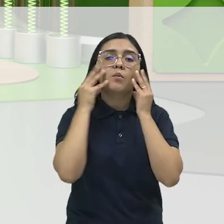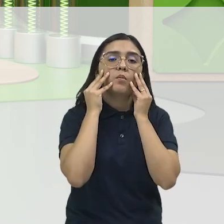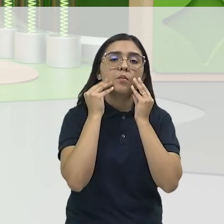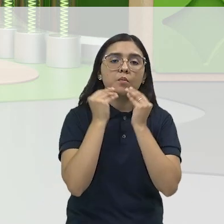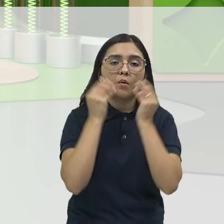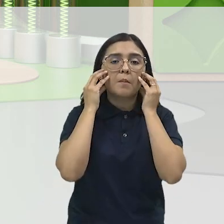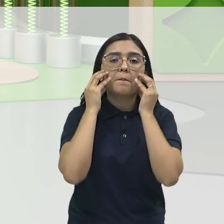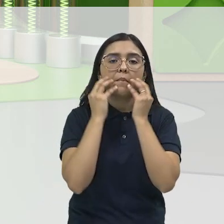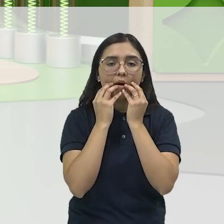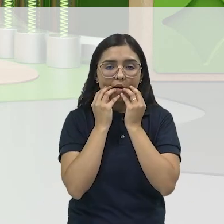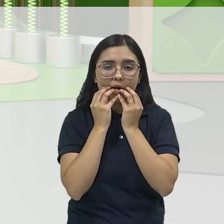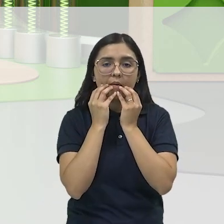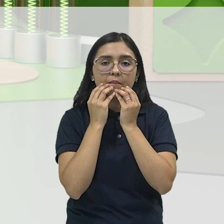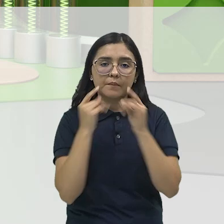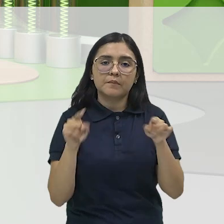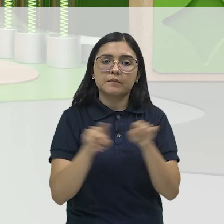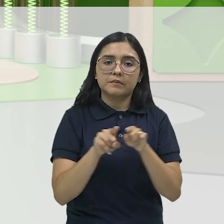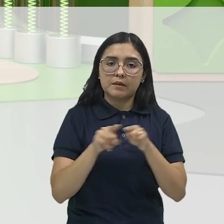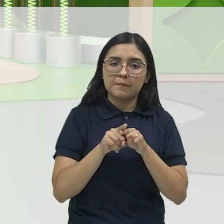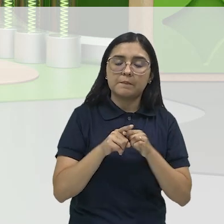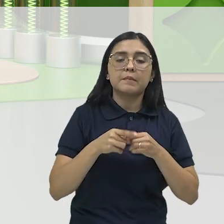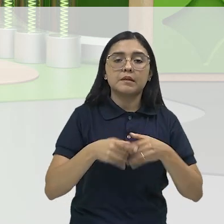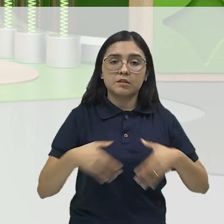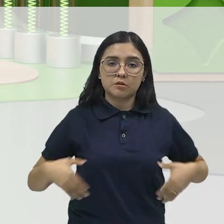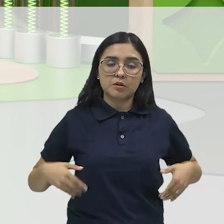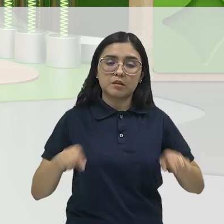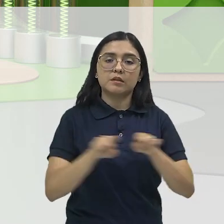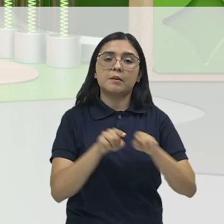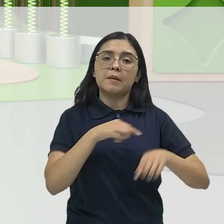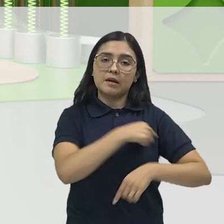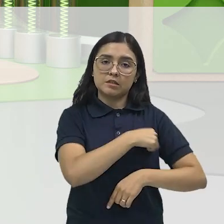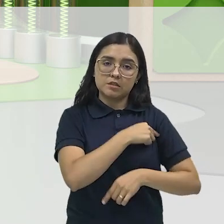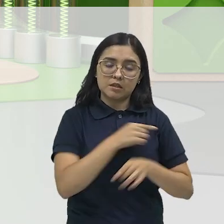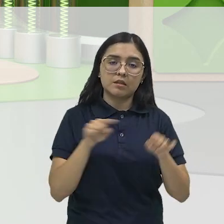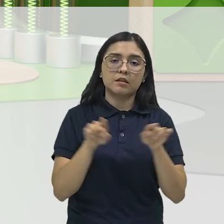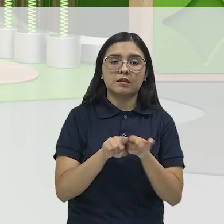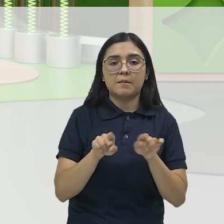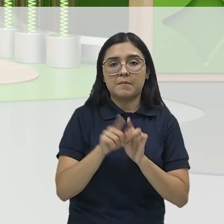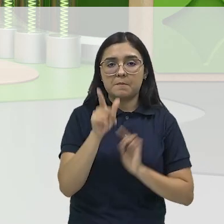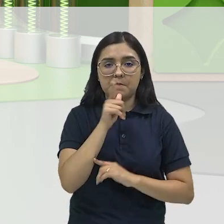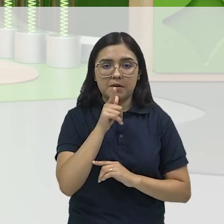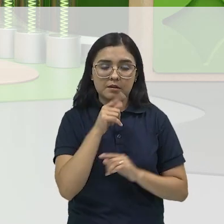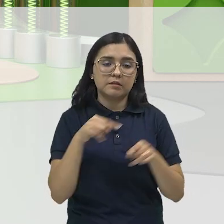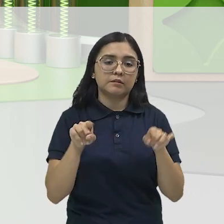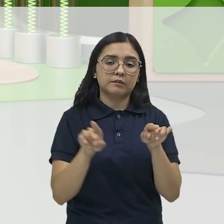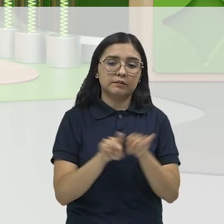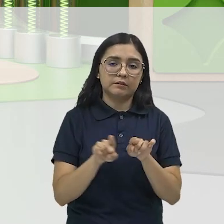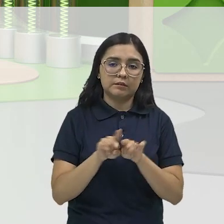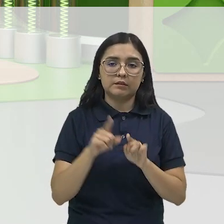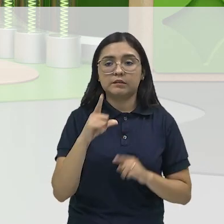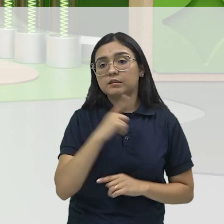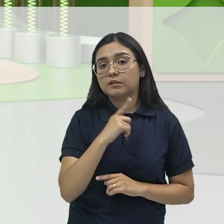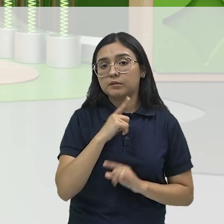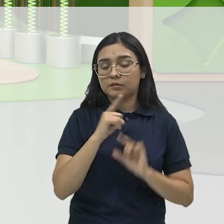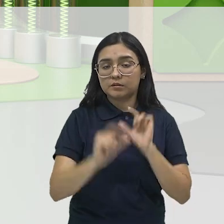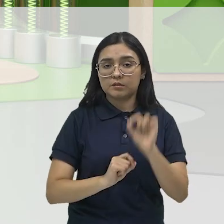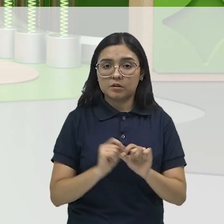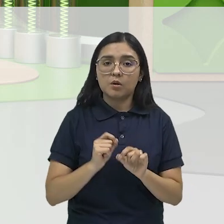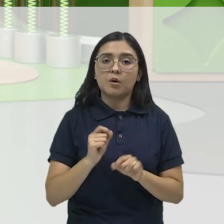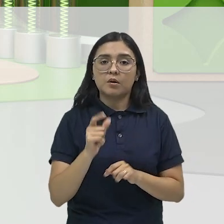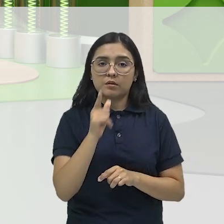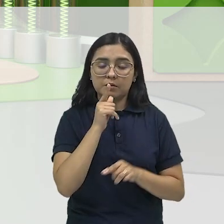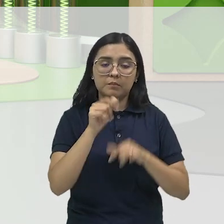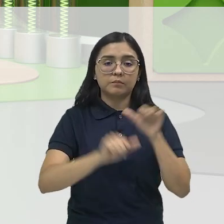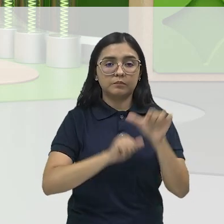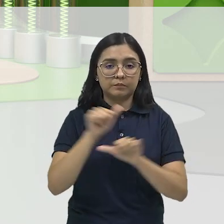caso aí a barba, no tórax, nas axilas e na região pubiana. Também vai ter aumento aí dos órgãos